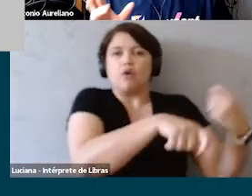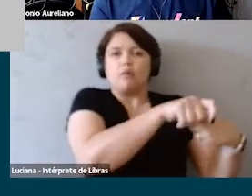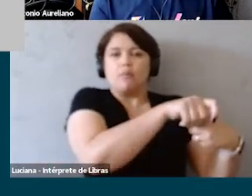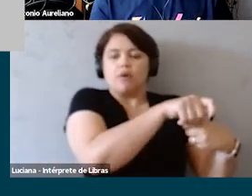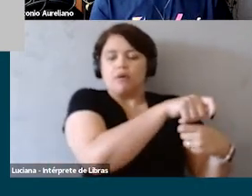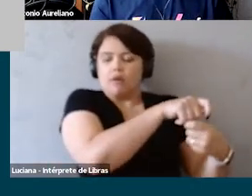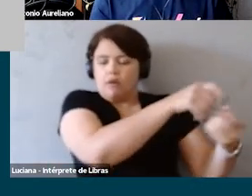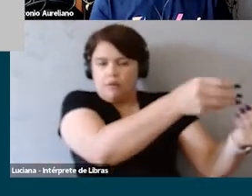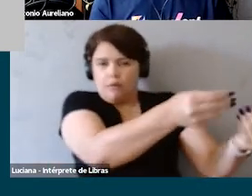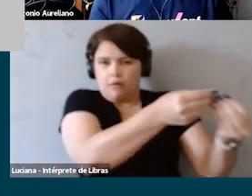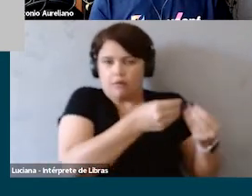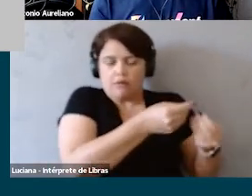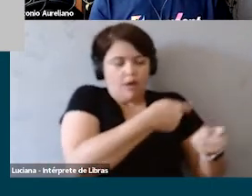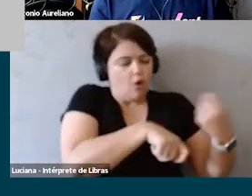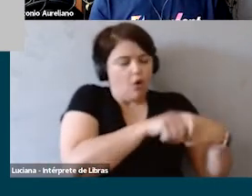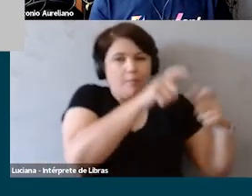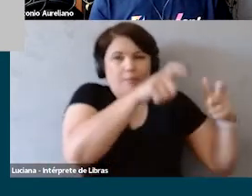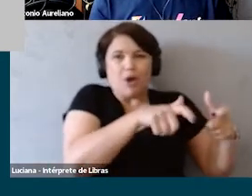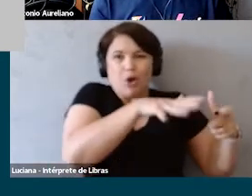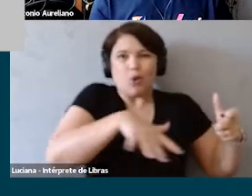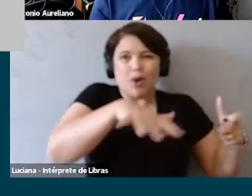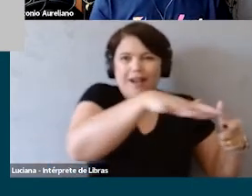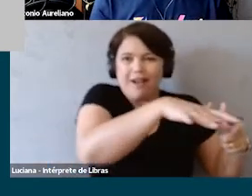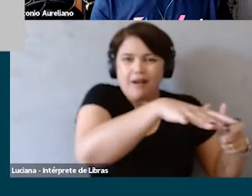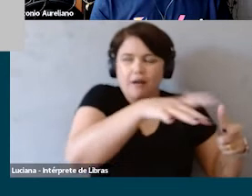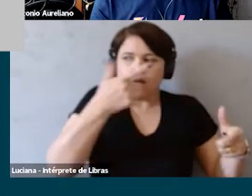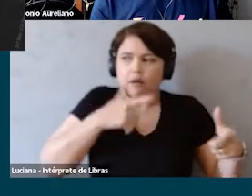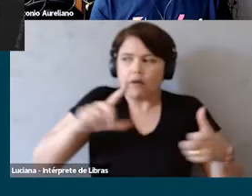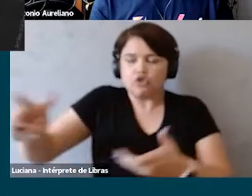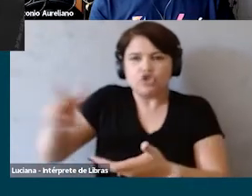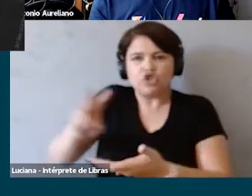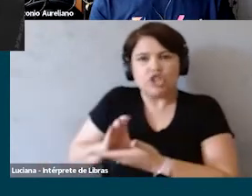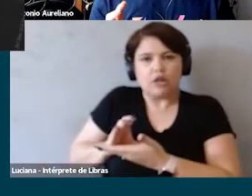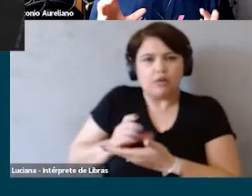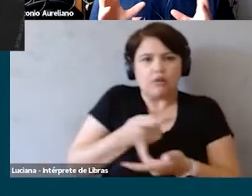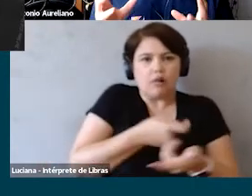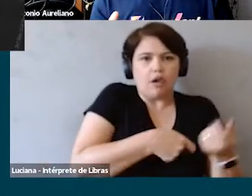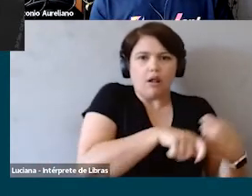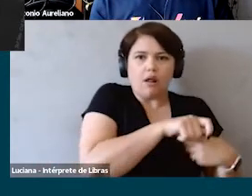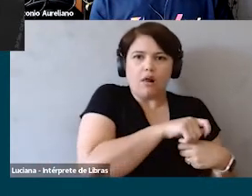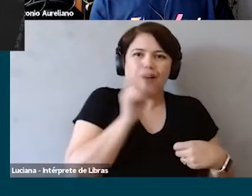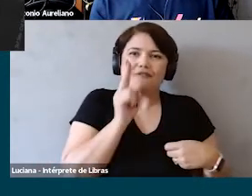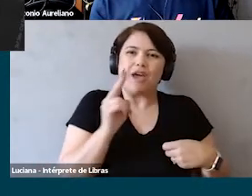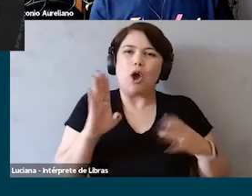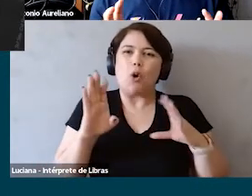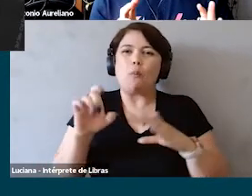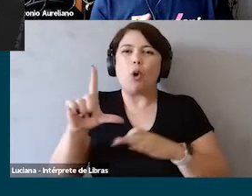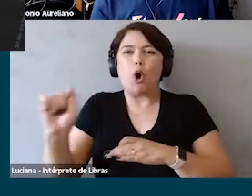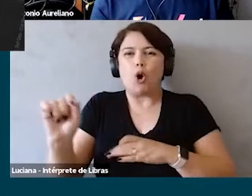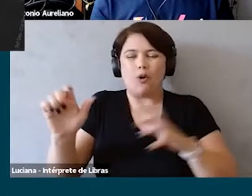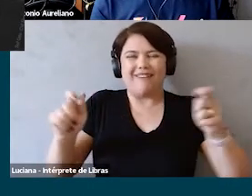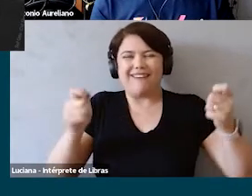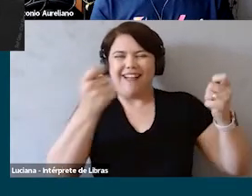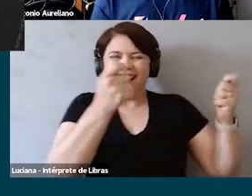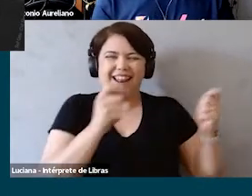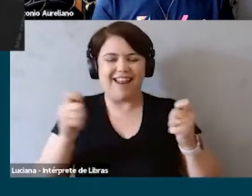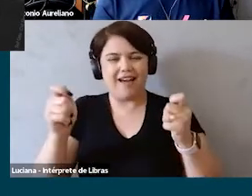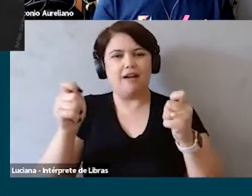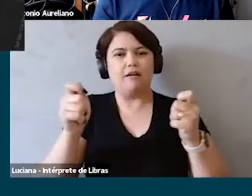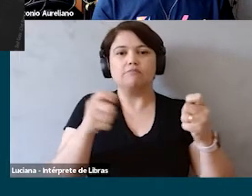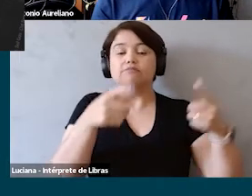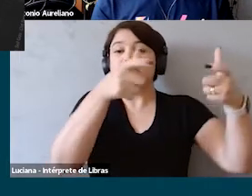Teimosa, circulando a economia da sua própria localidade. A gente, olhando os dados do bloco, a gente tem uma situação parecida. Então,